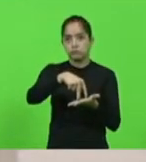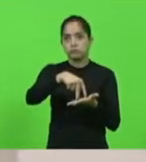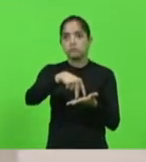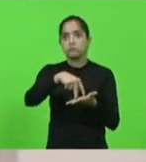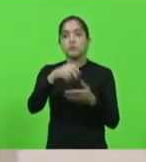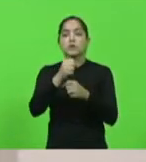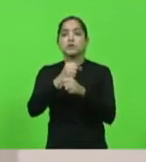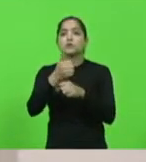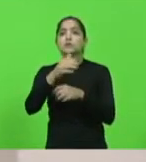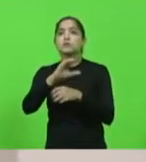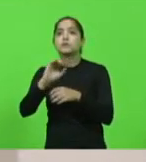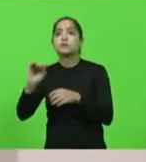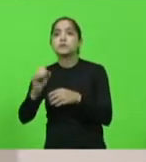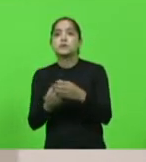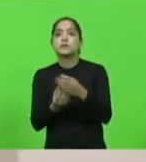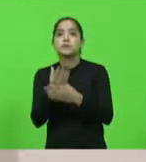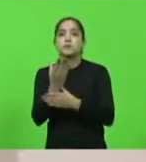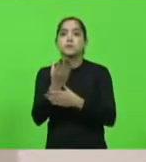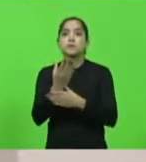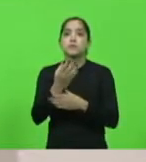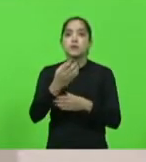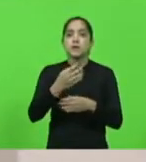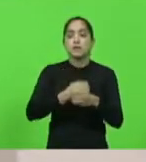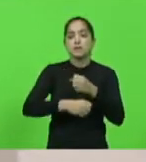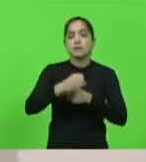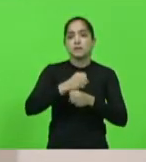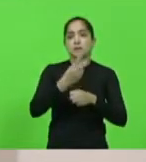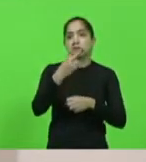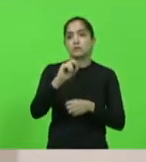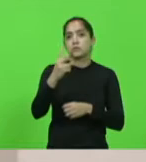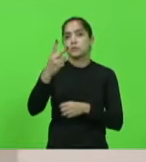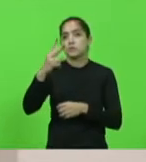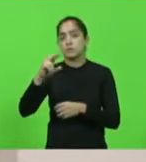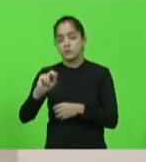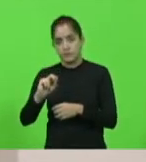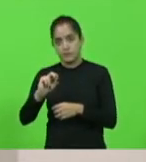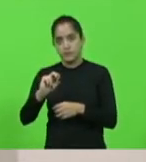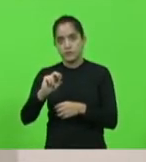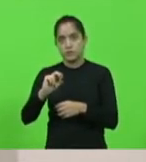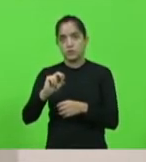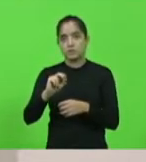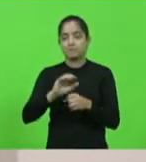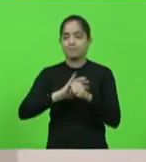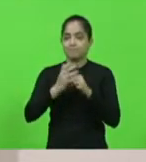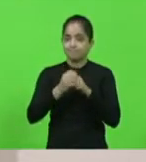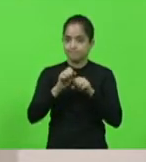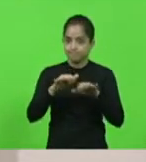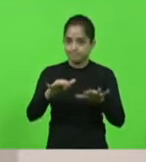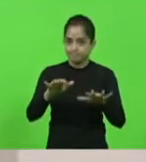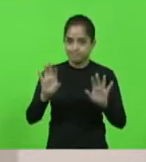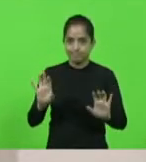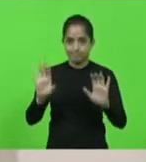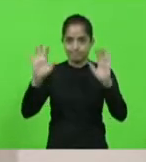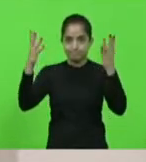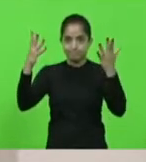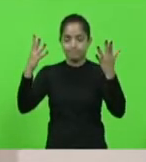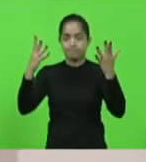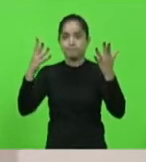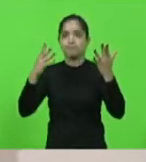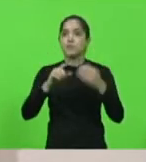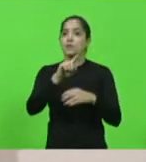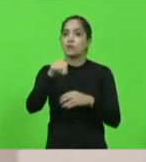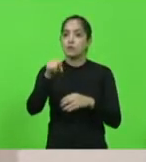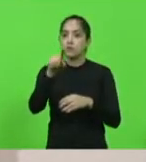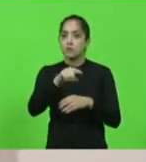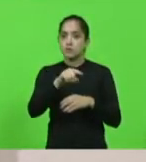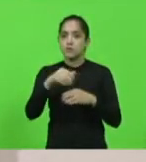centenário da entidade ocorrido em 2020, visto que, em função da pandemia, as comemorações foram transferidas